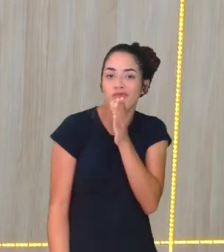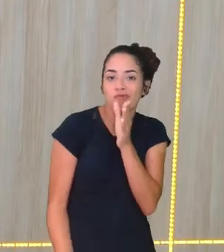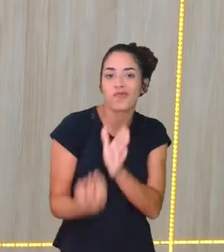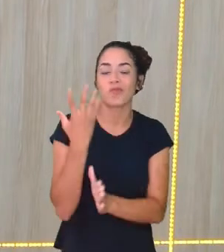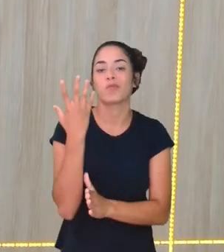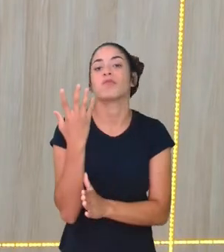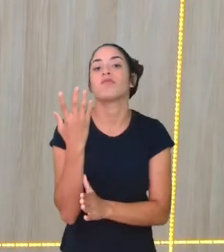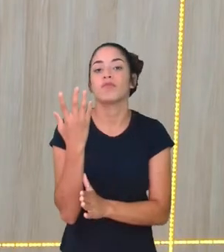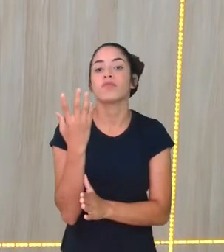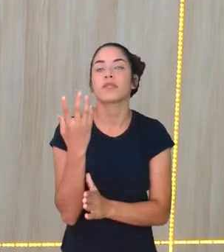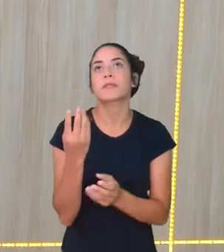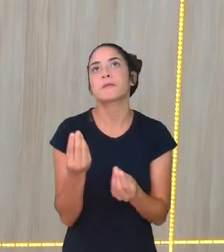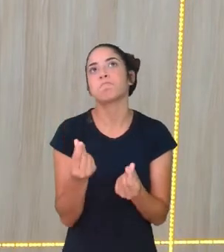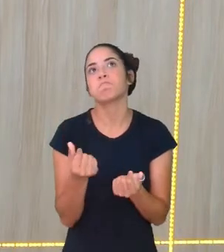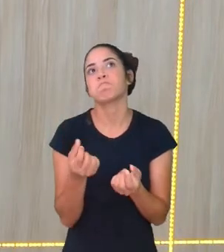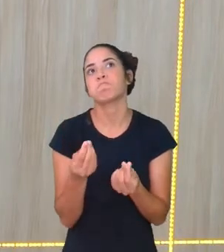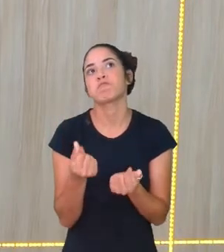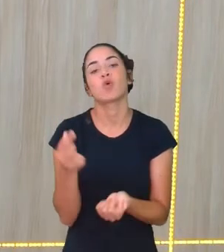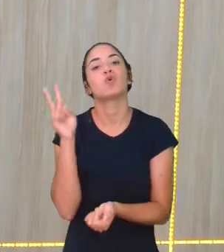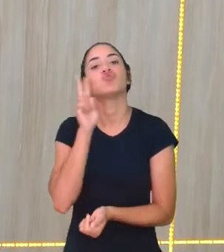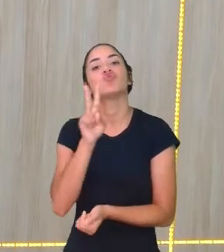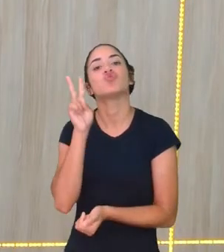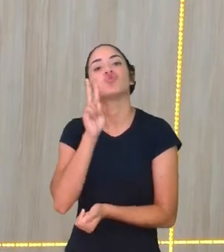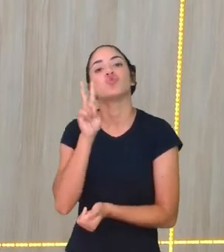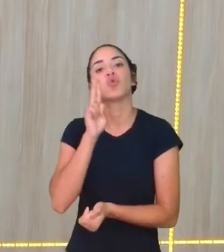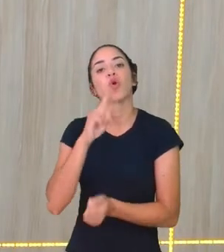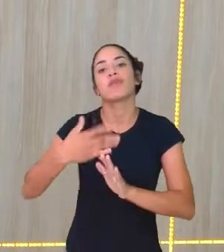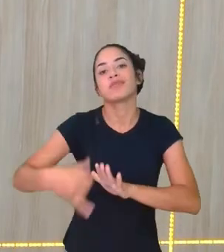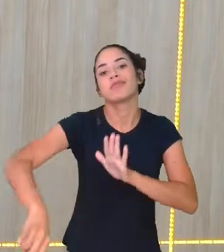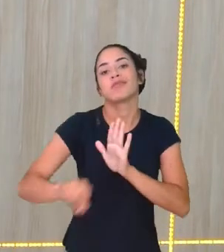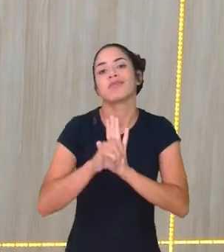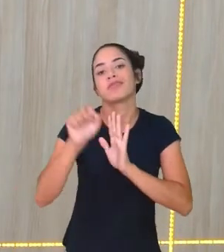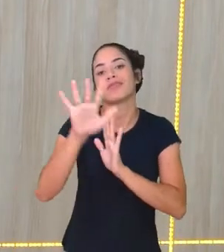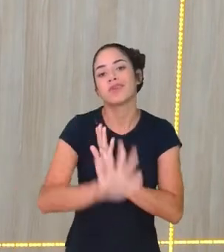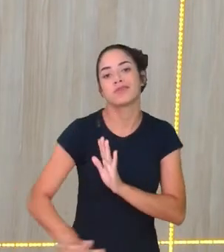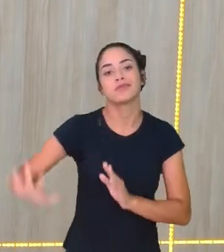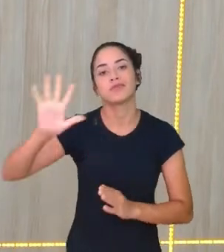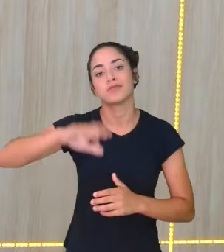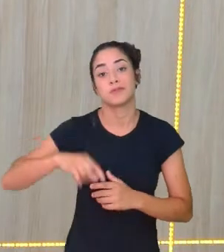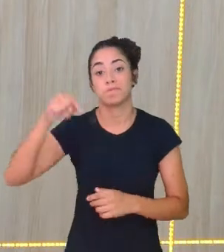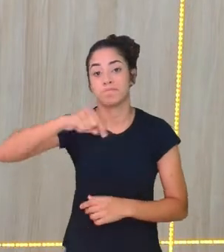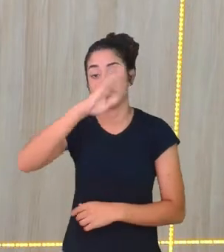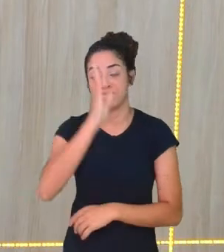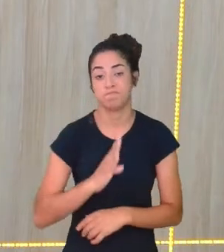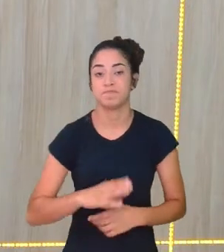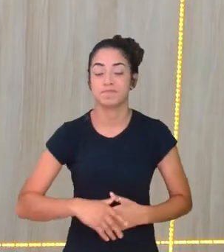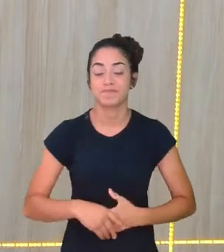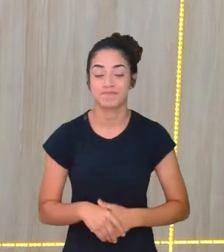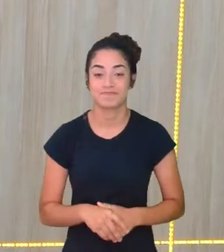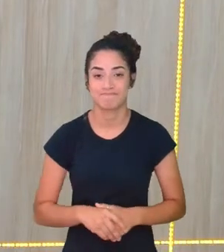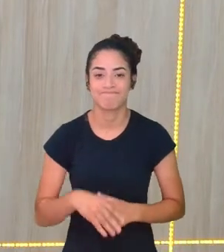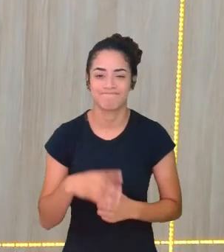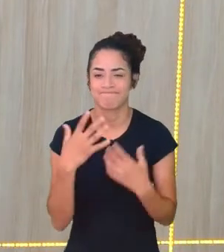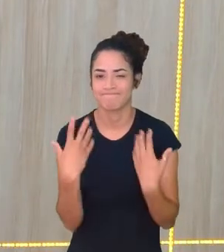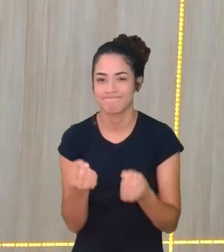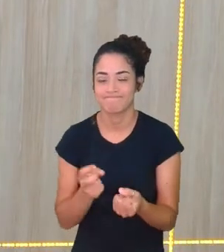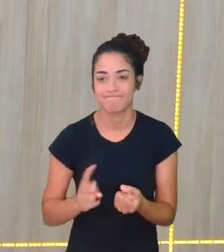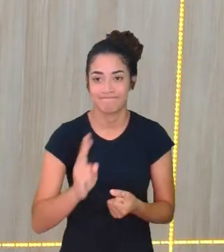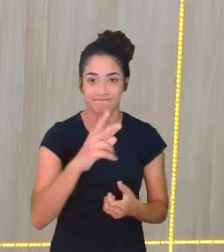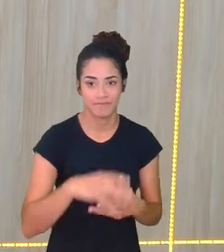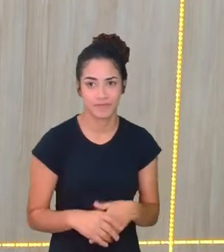o que a gente chama né de uma história com uma identidade nacional brasileira certo então vamos lá